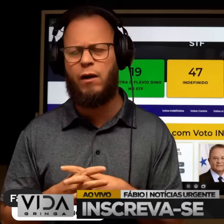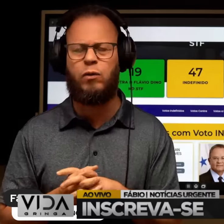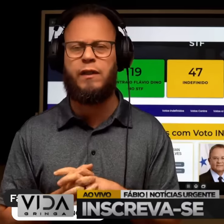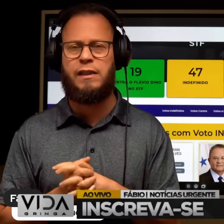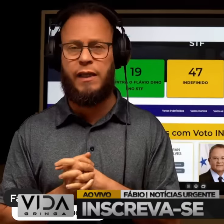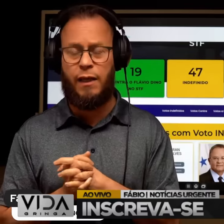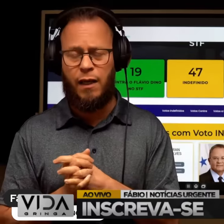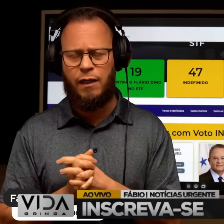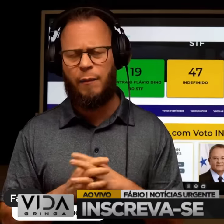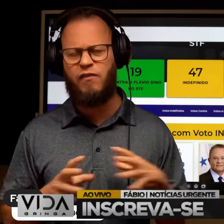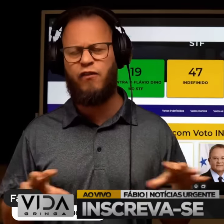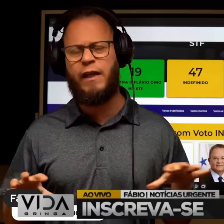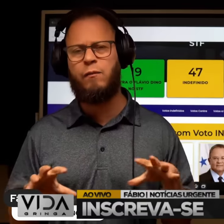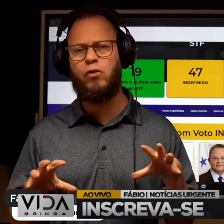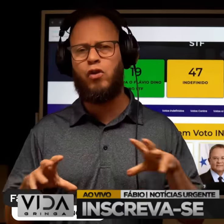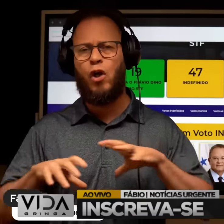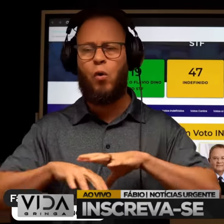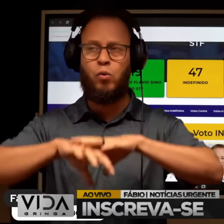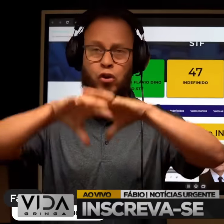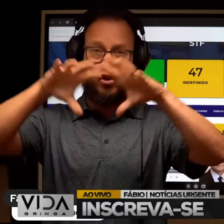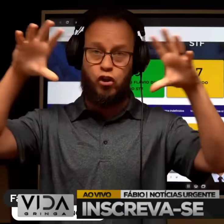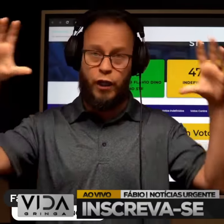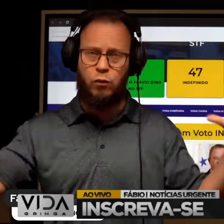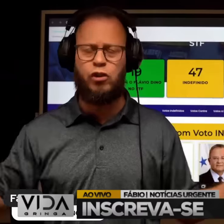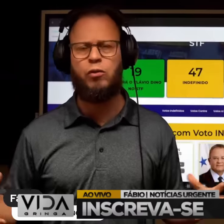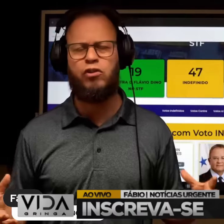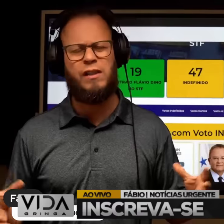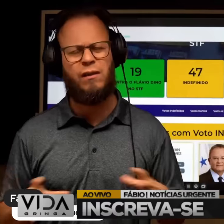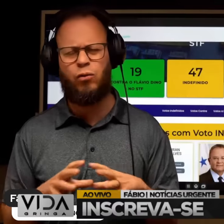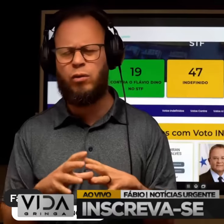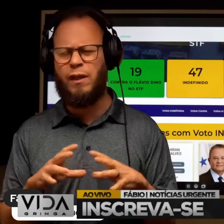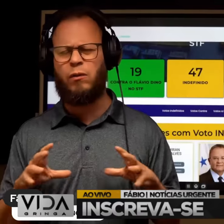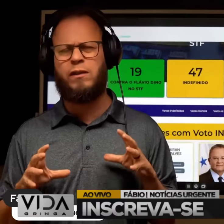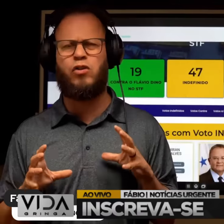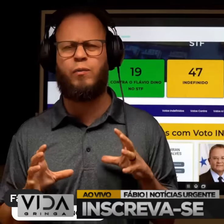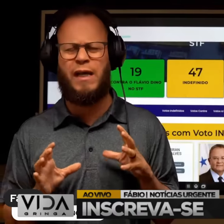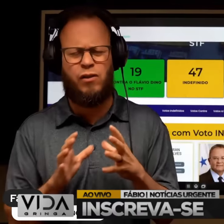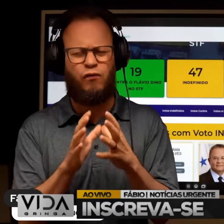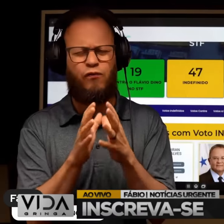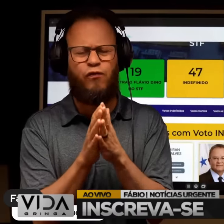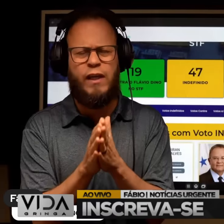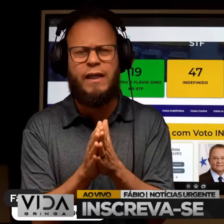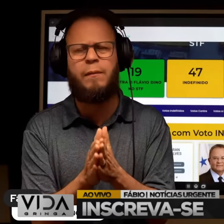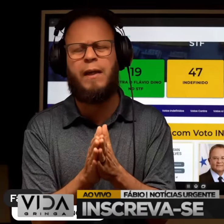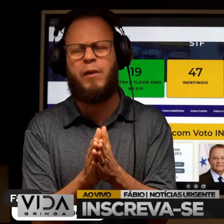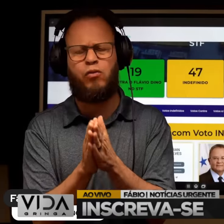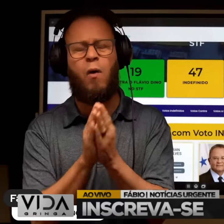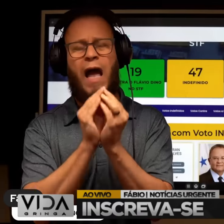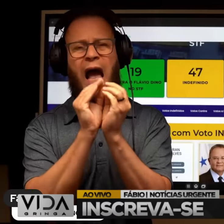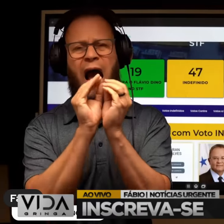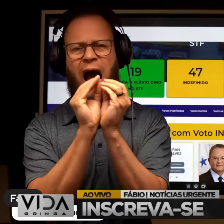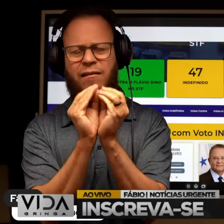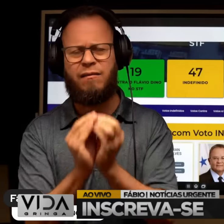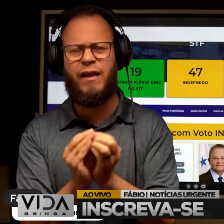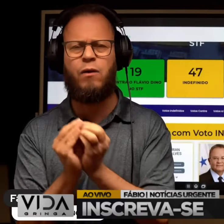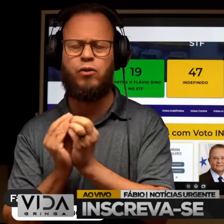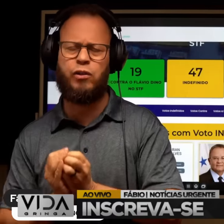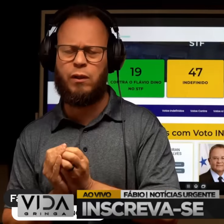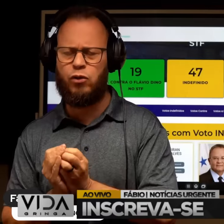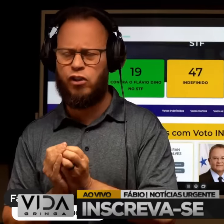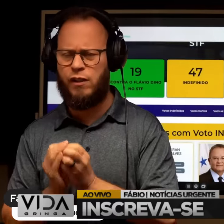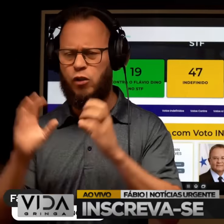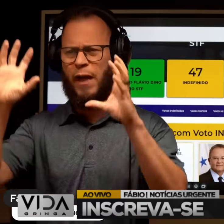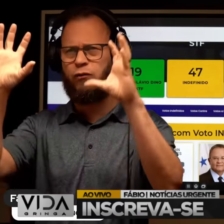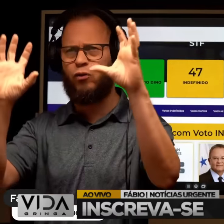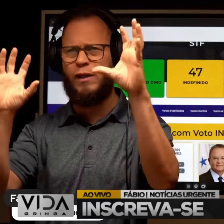vai acontecer? Também faremos um giro de notícia, tudo que está acontecendo no nosso Brasil. Fique, pessoal, até o giro